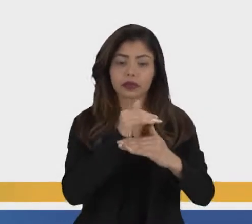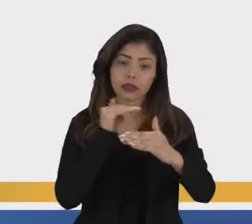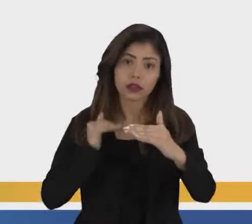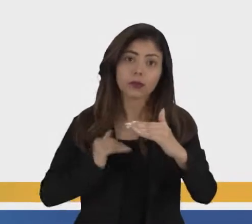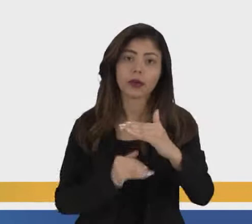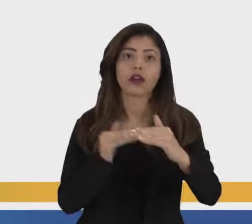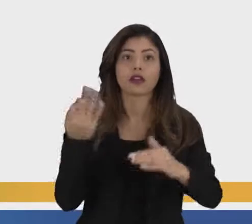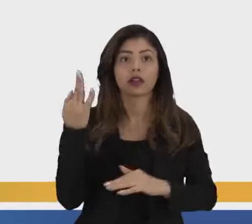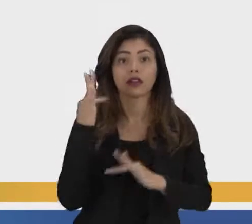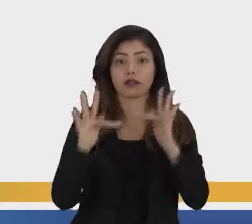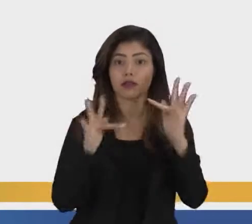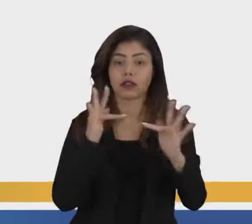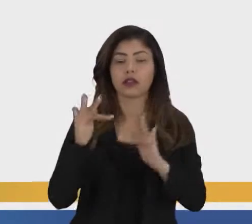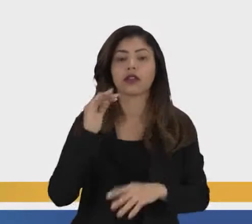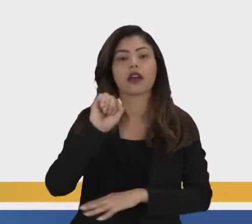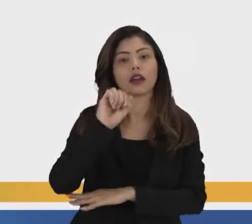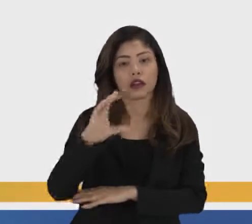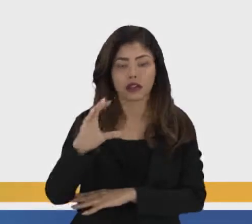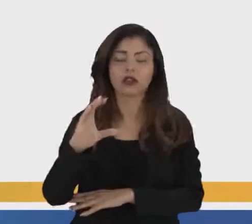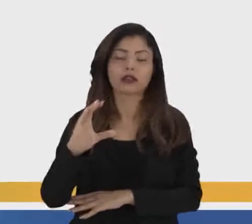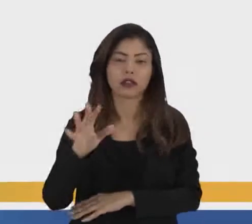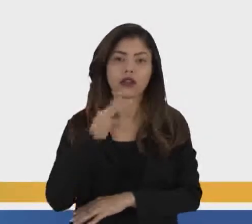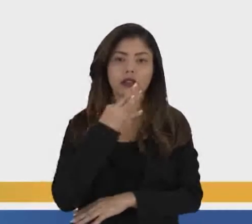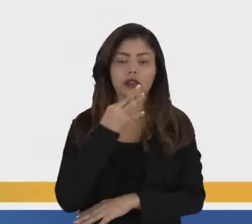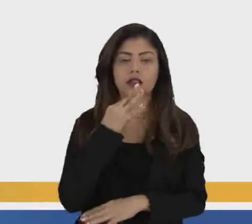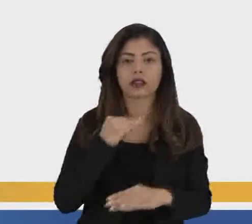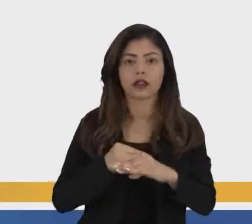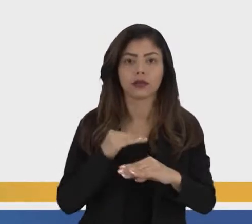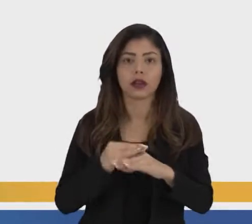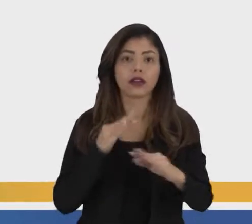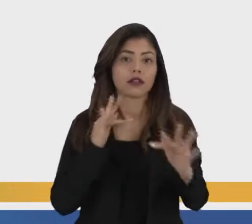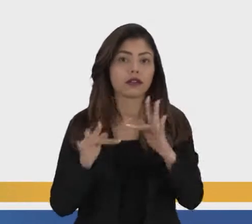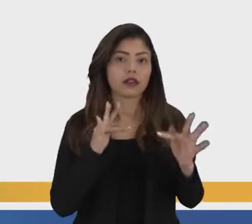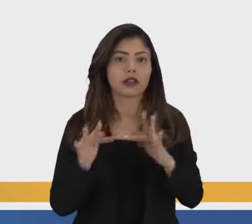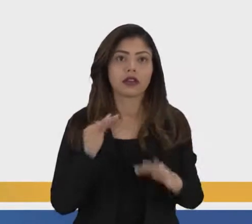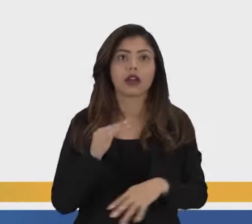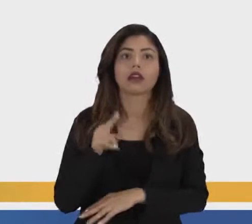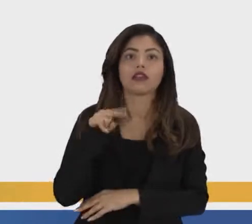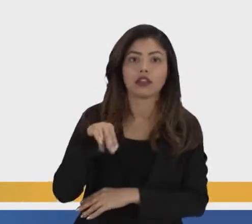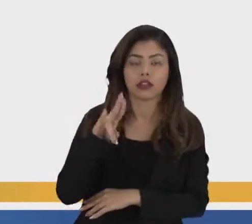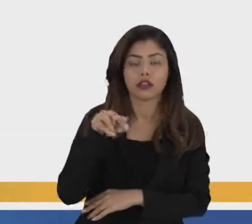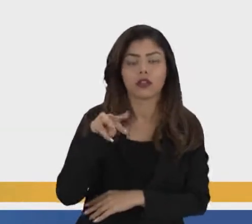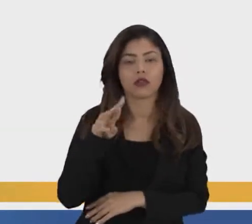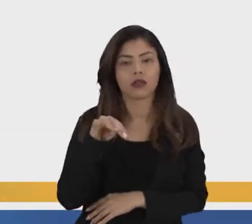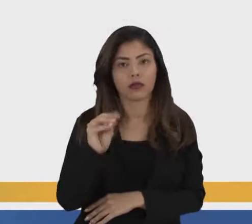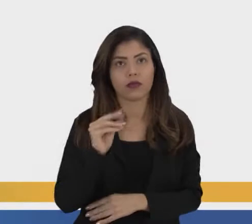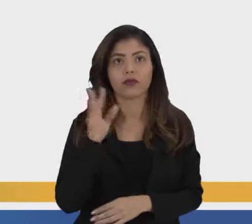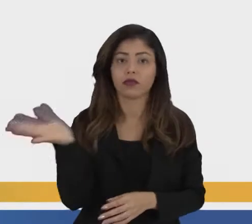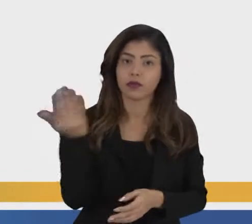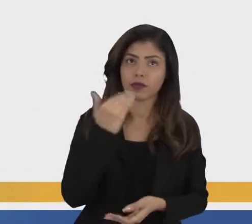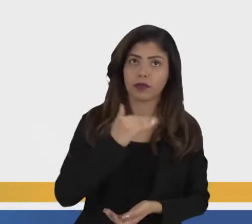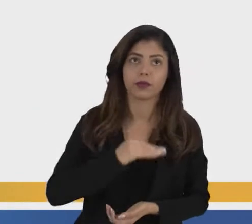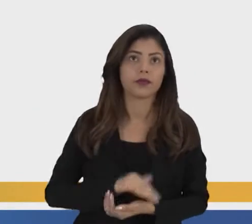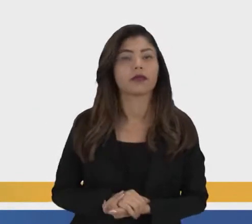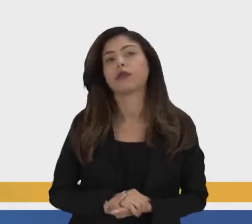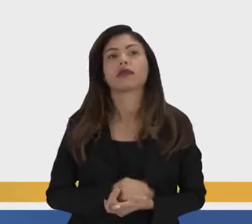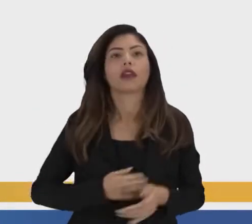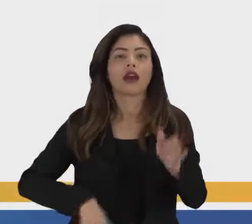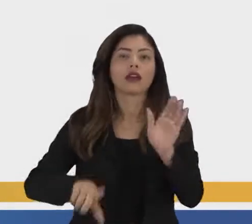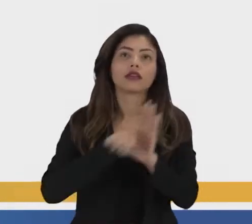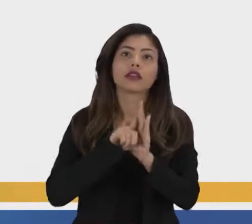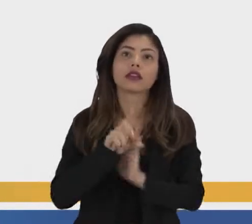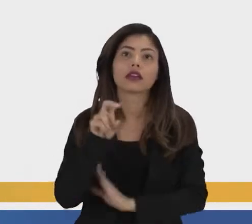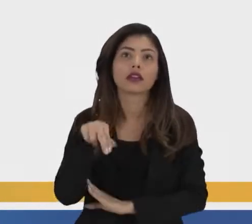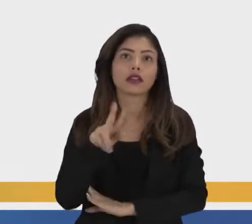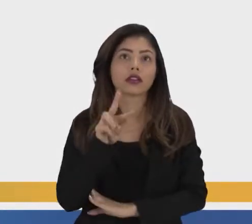da física clássica, também conhecida como a física de Newton. Então vamos lá? As